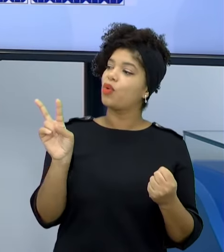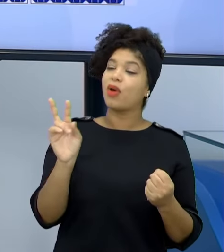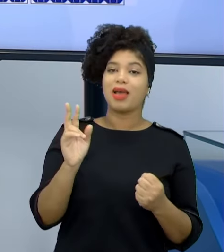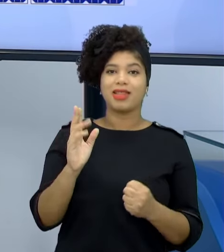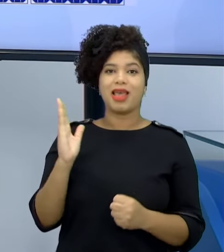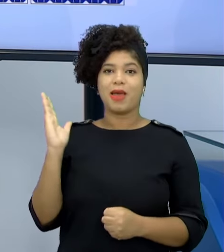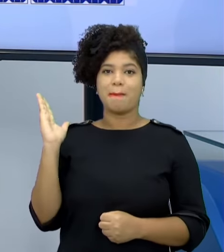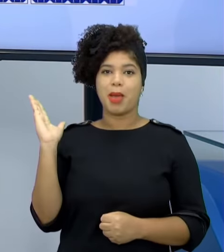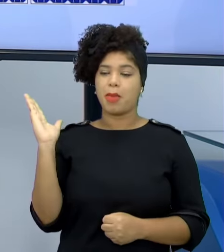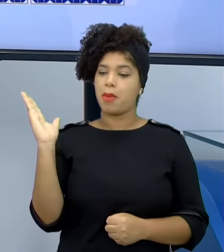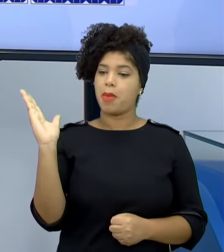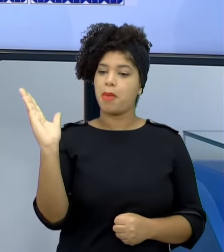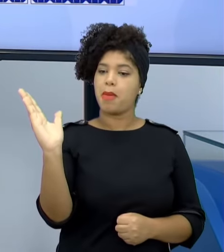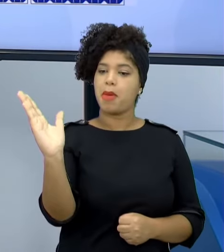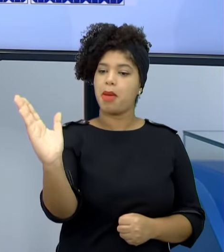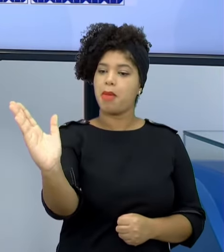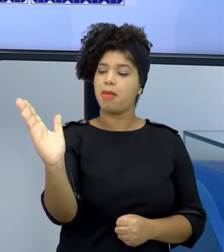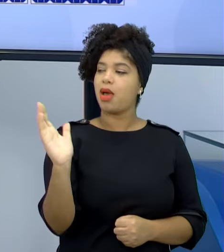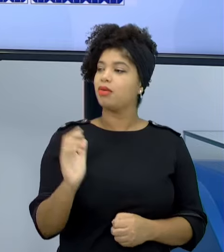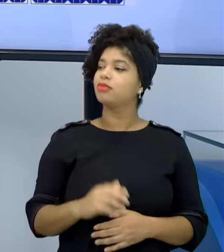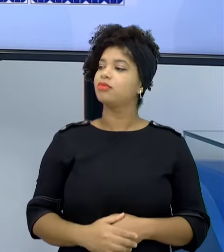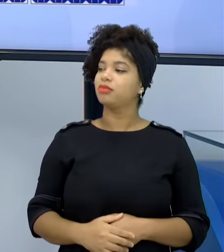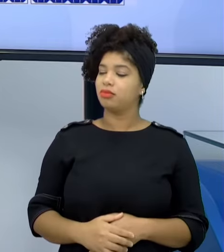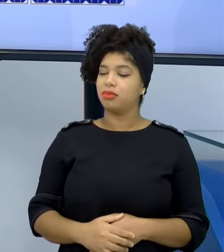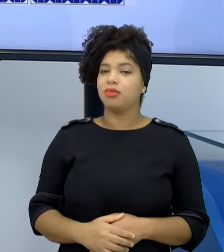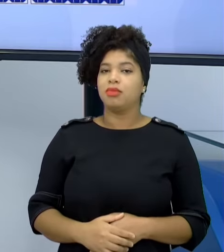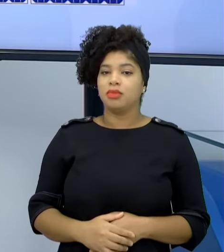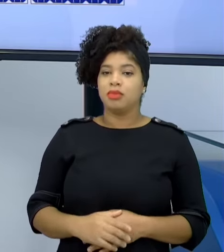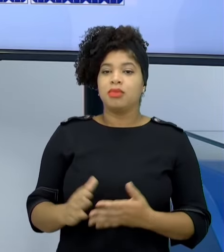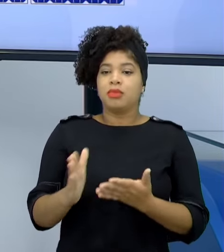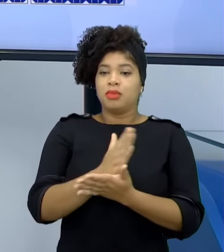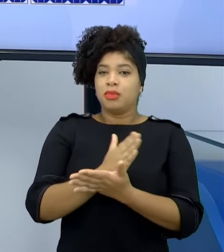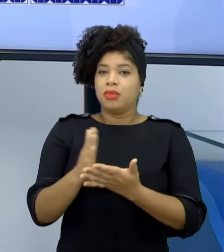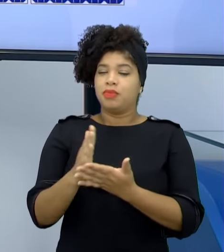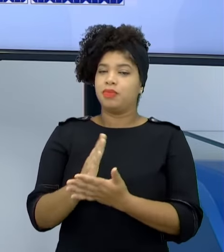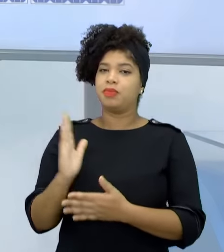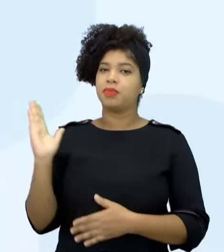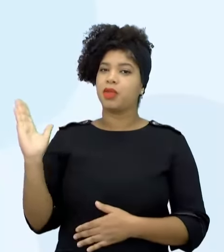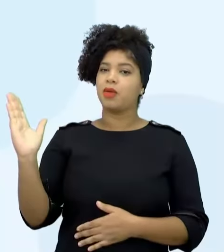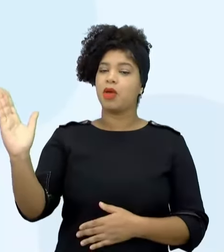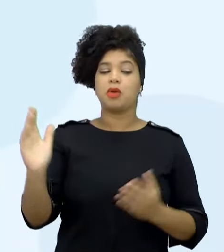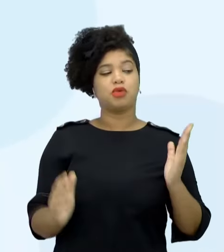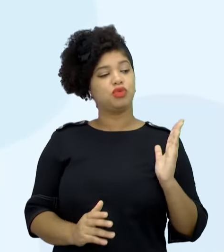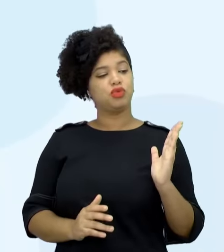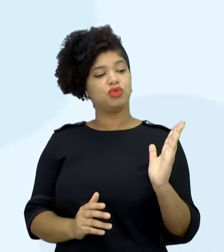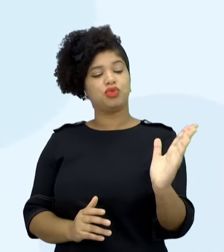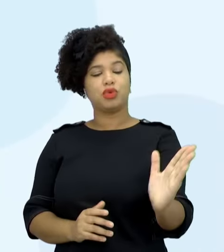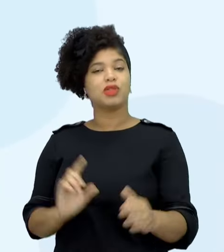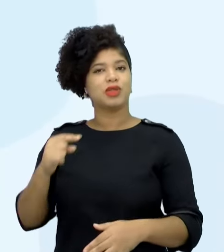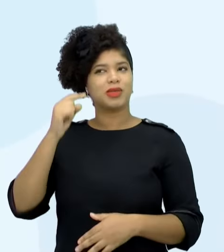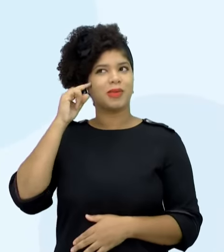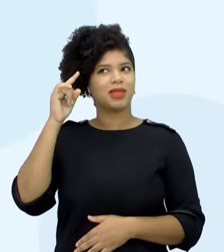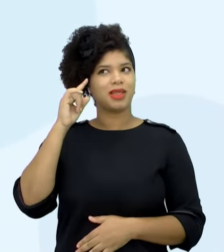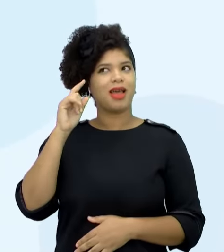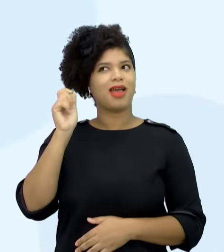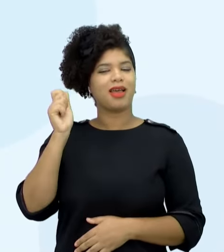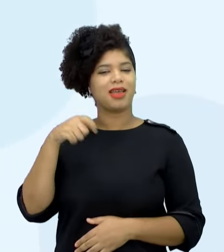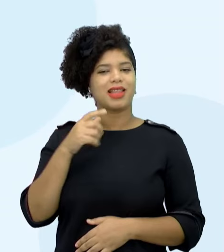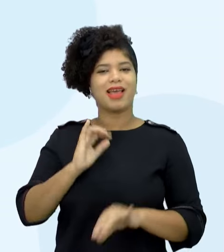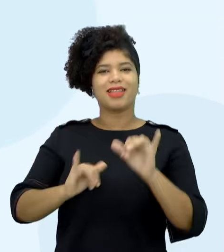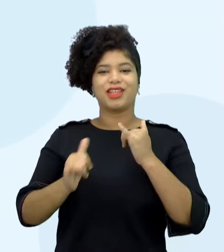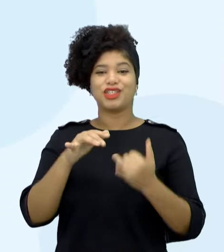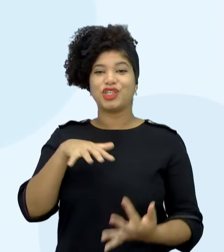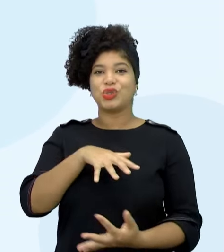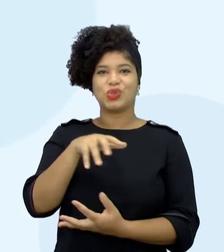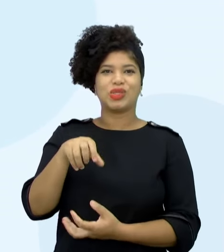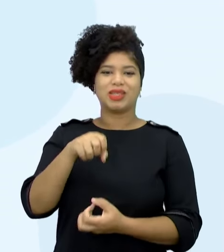dizer, distribuídas. É uma boa para a gente pensar, e é nela que a gente vai pensar. É nela mesmo que a gente vai